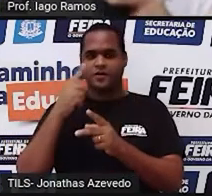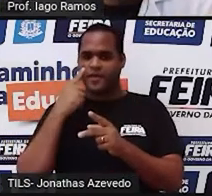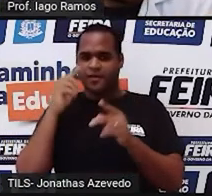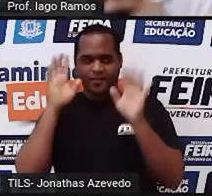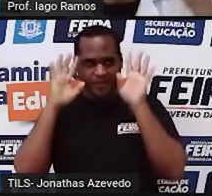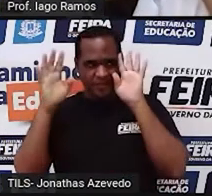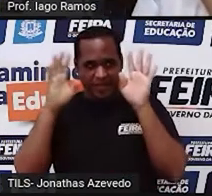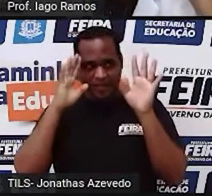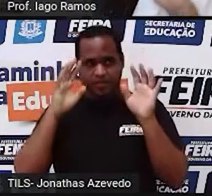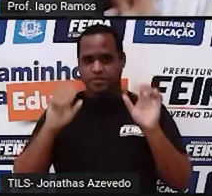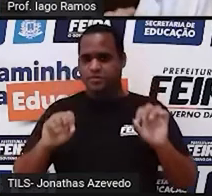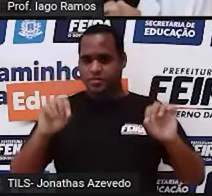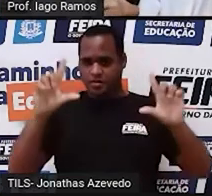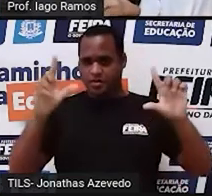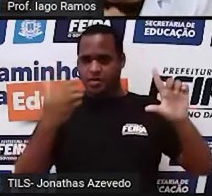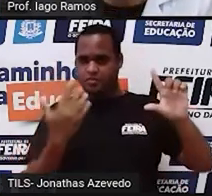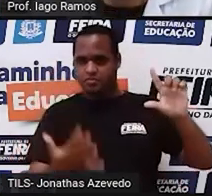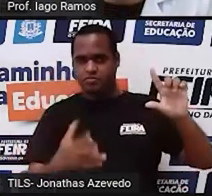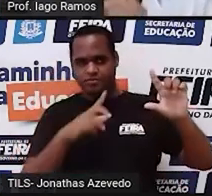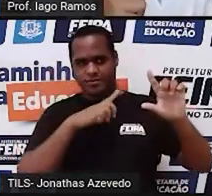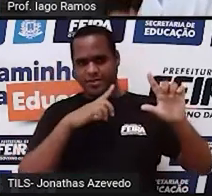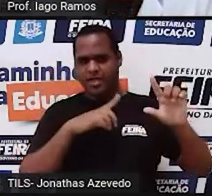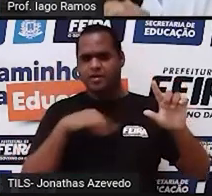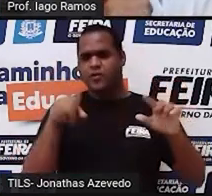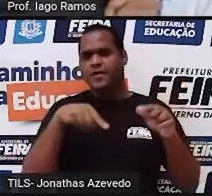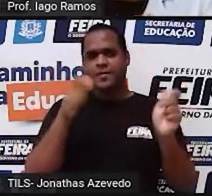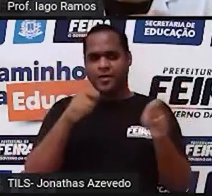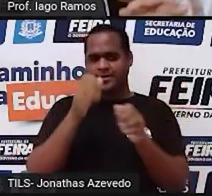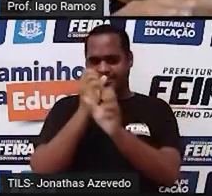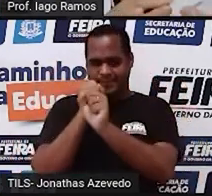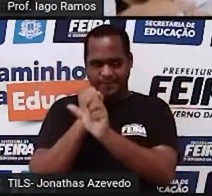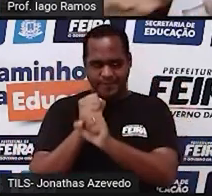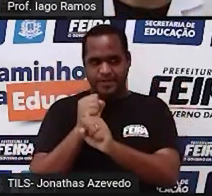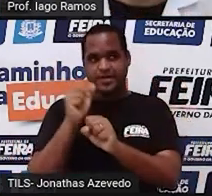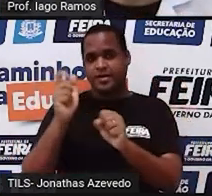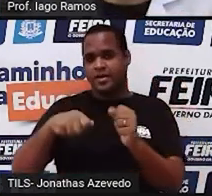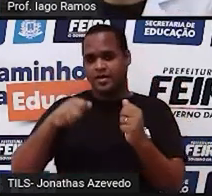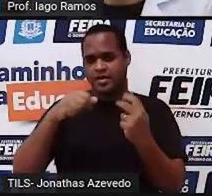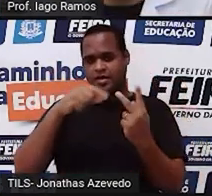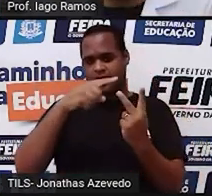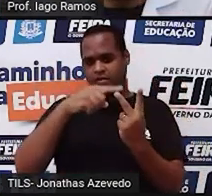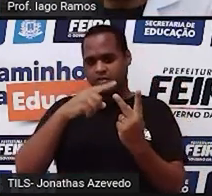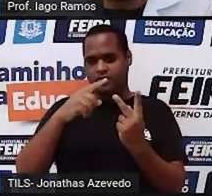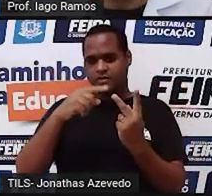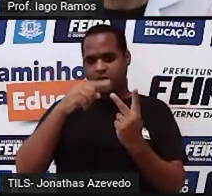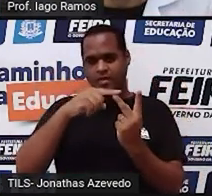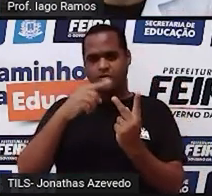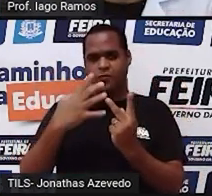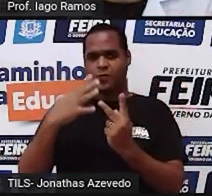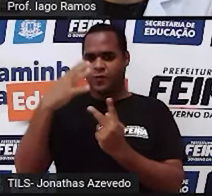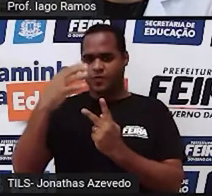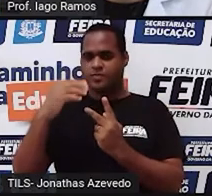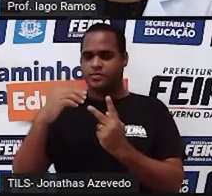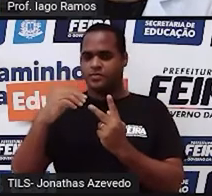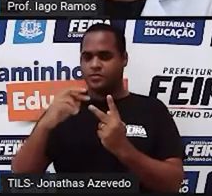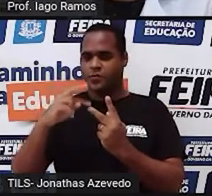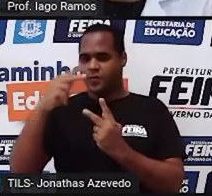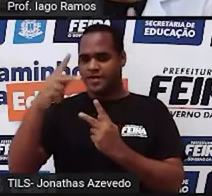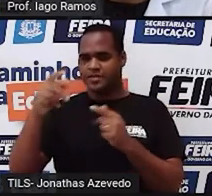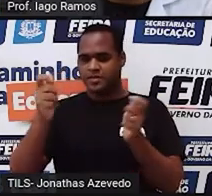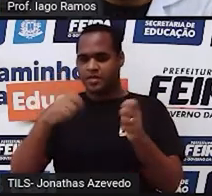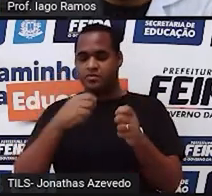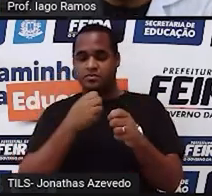na tela como é que a gente calcula a raiz quadrada de um número e é